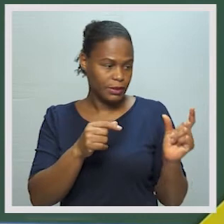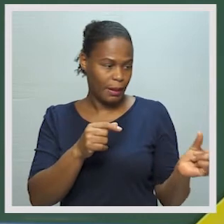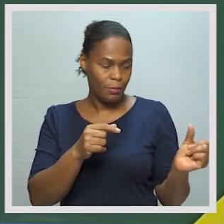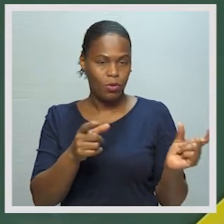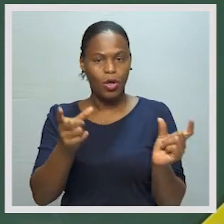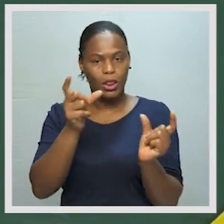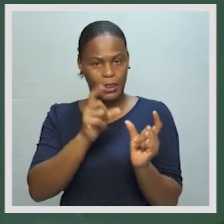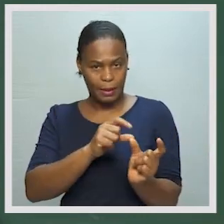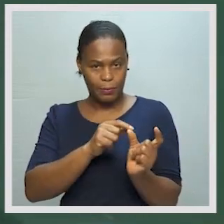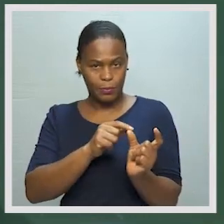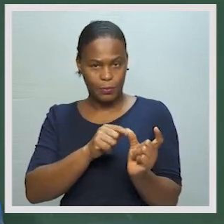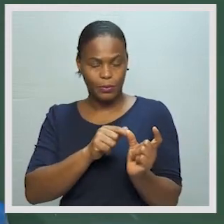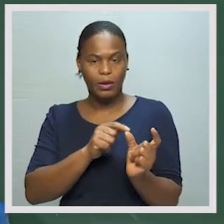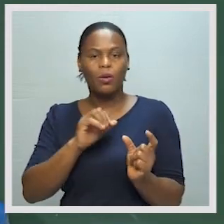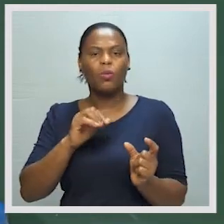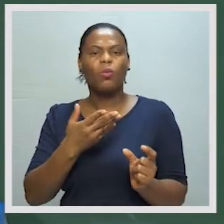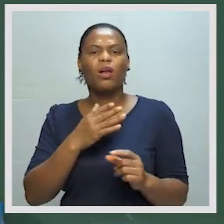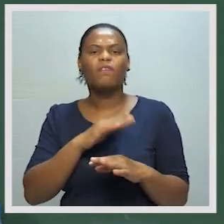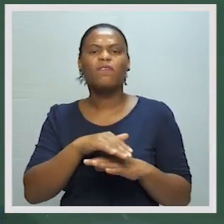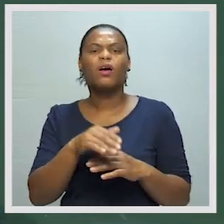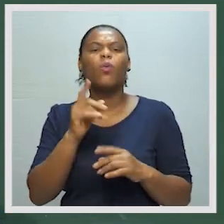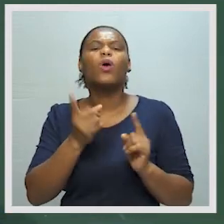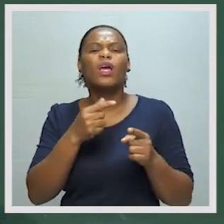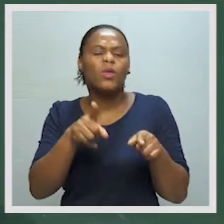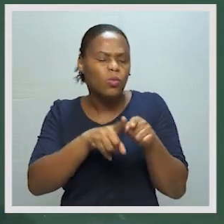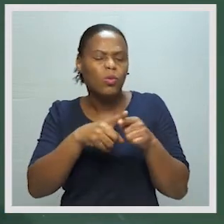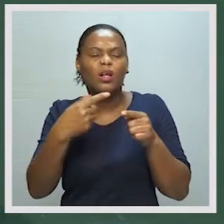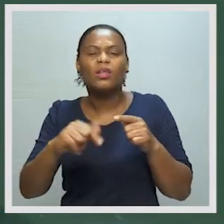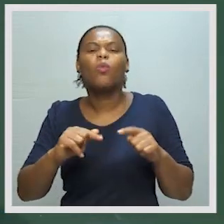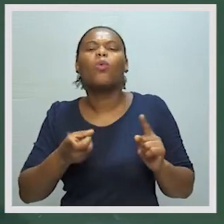neste termo, qual é o fator em comum?